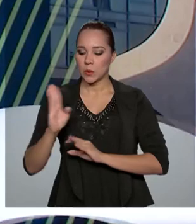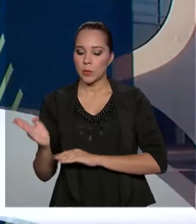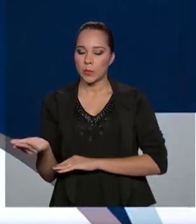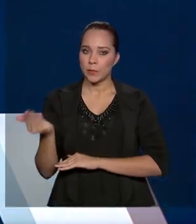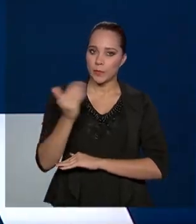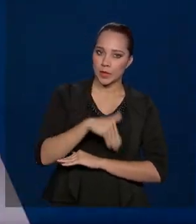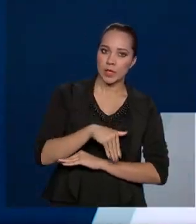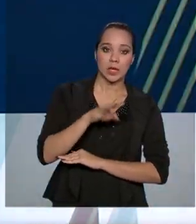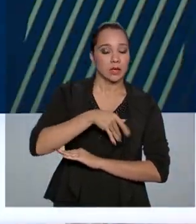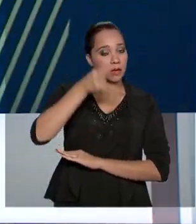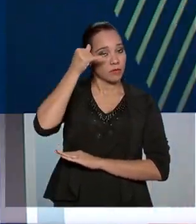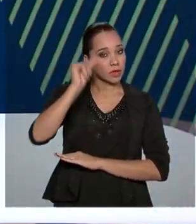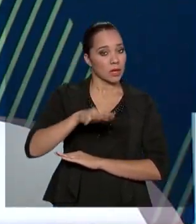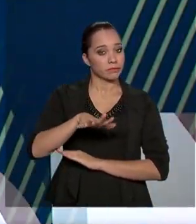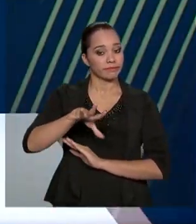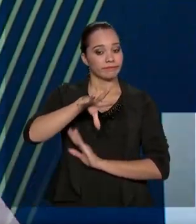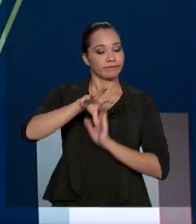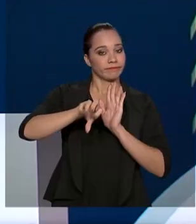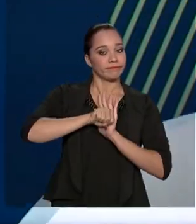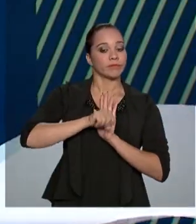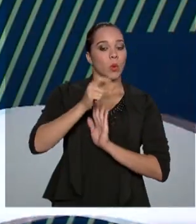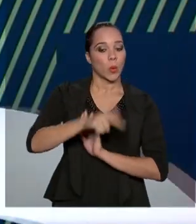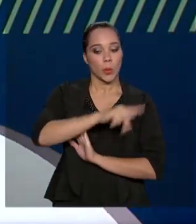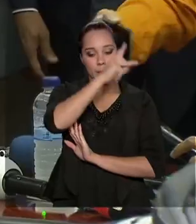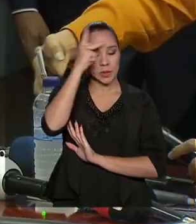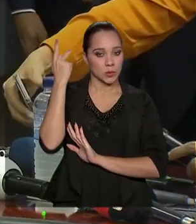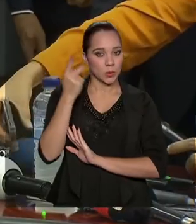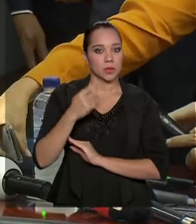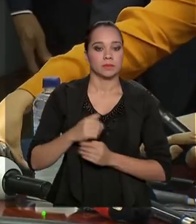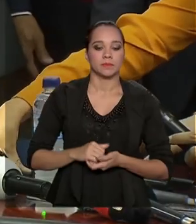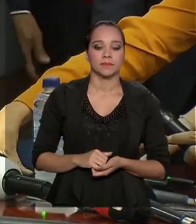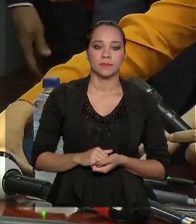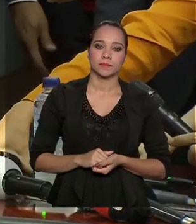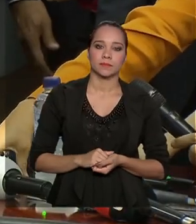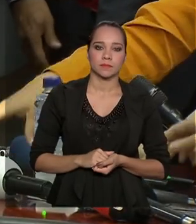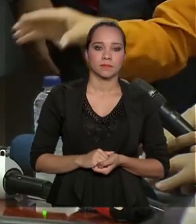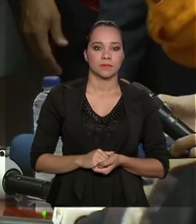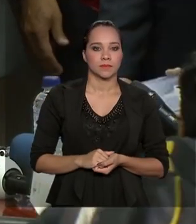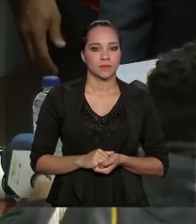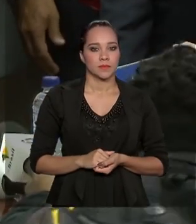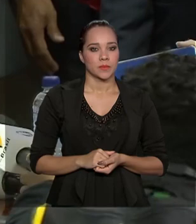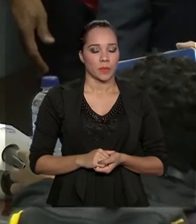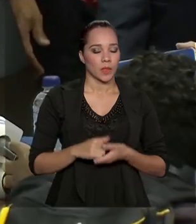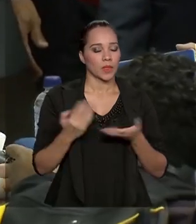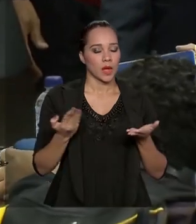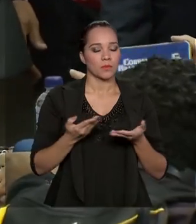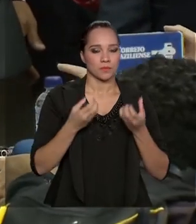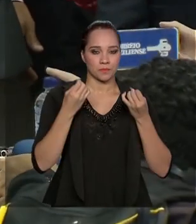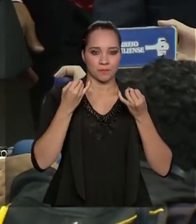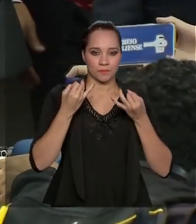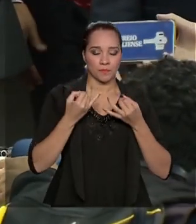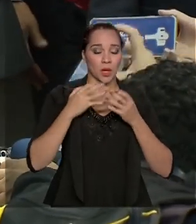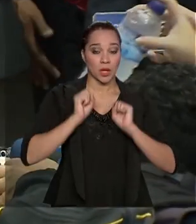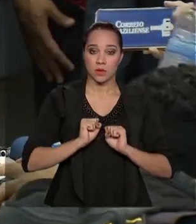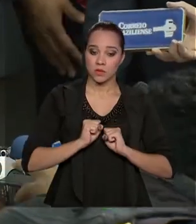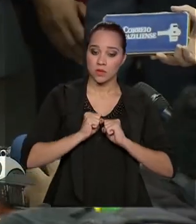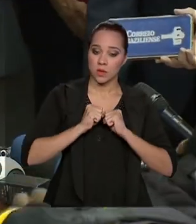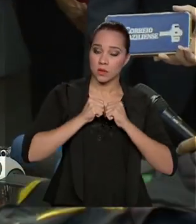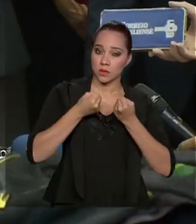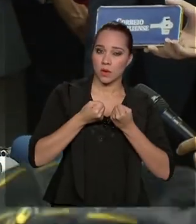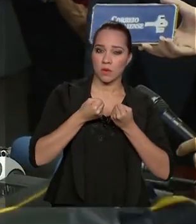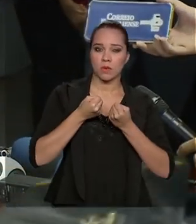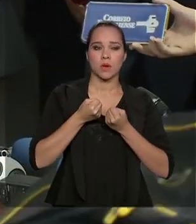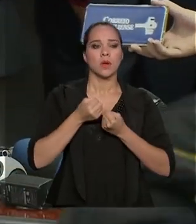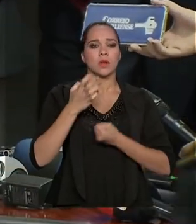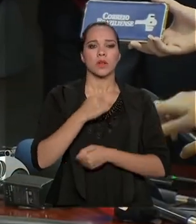evitar riscos de contágio a outras pessoas. Demonstra aí a dedicação, o empenho e